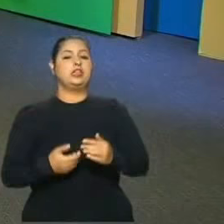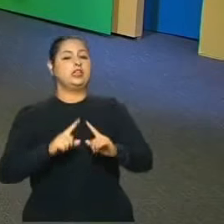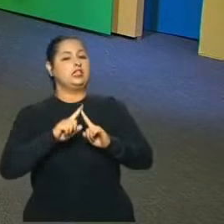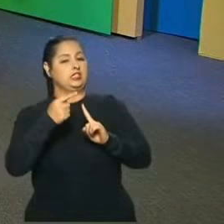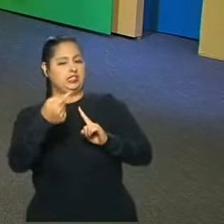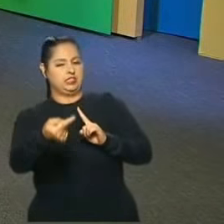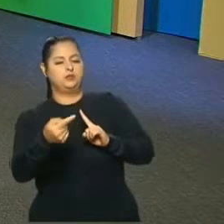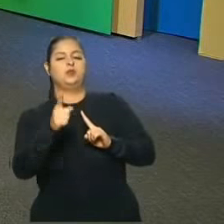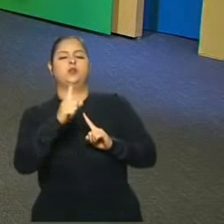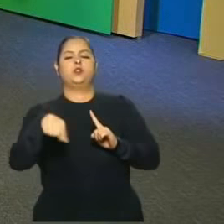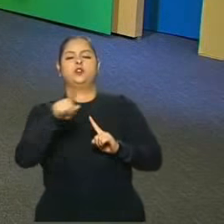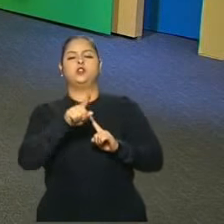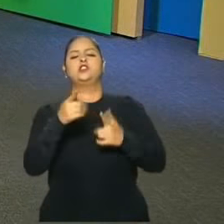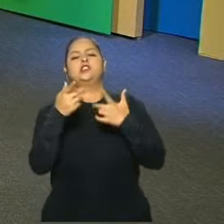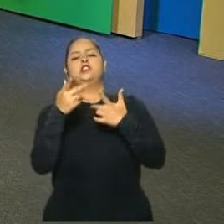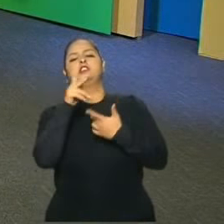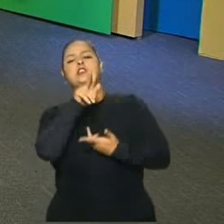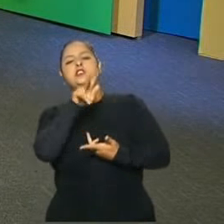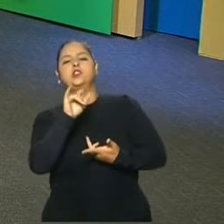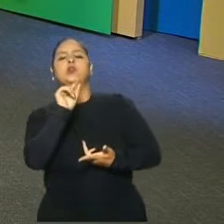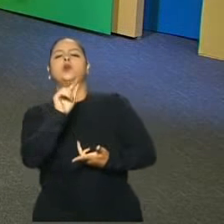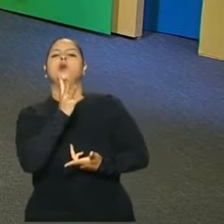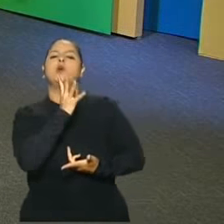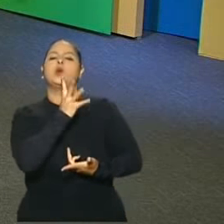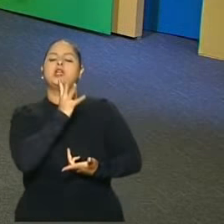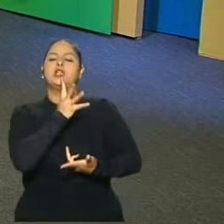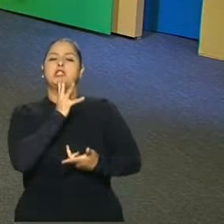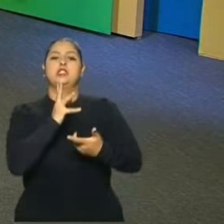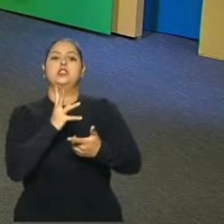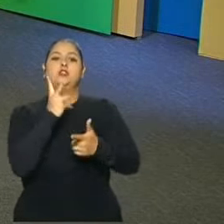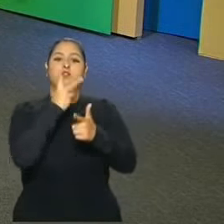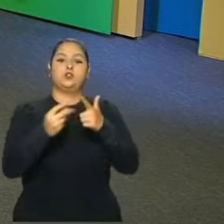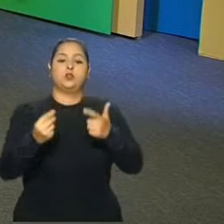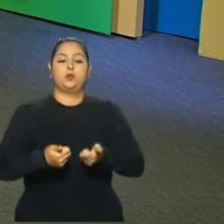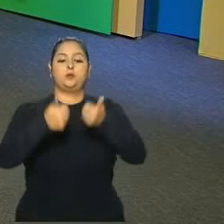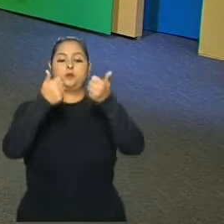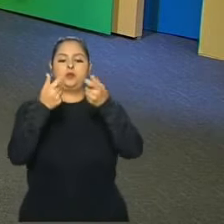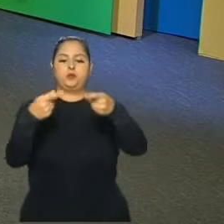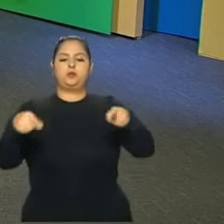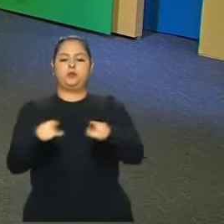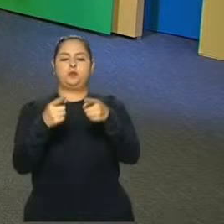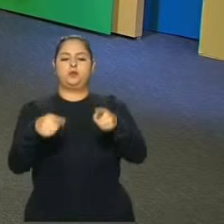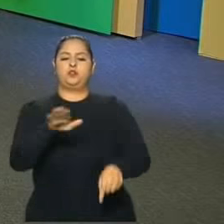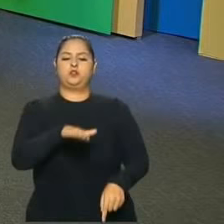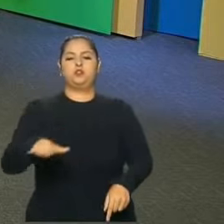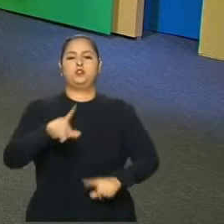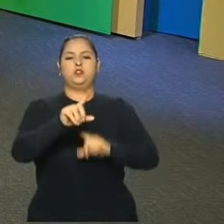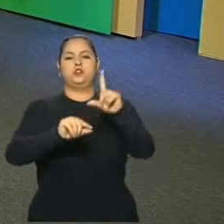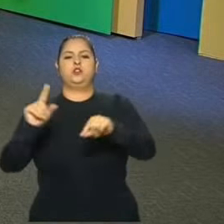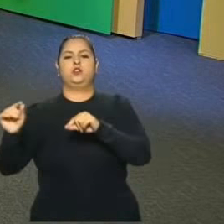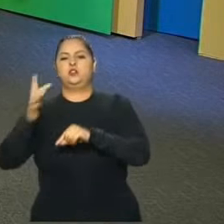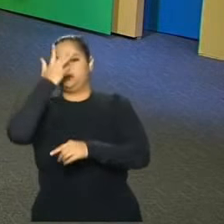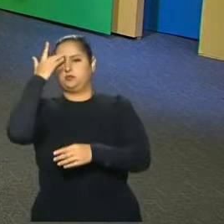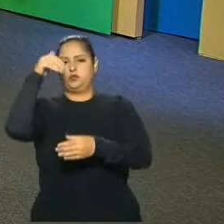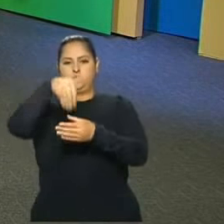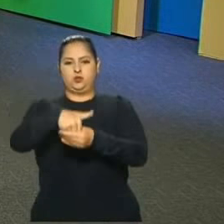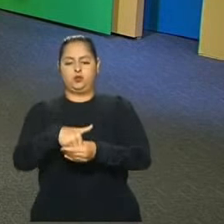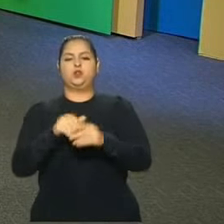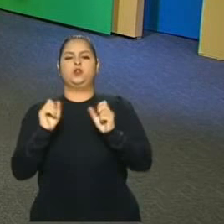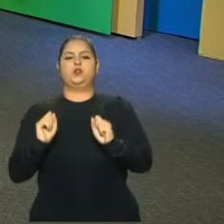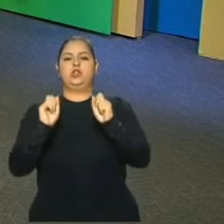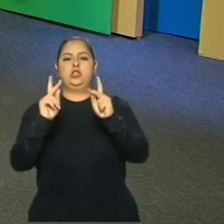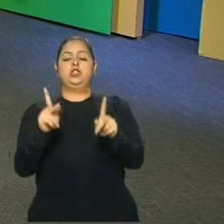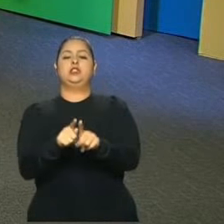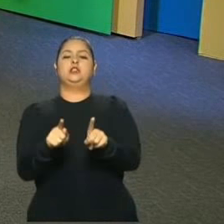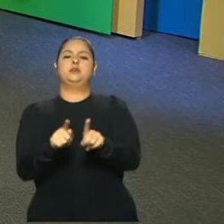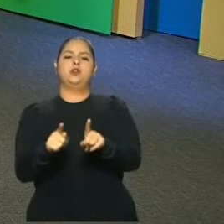Daqui a pouco vamos conhecer a vencedora de melhor música infantil pela escolha do público. Isso aí, mas antes, vamos ouvir